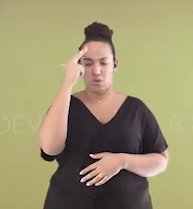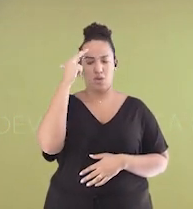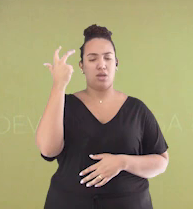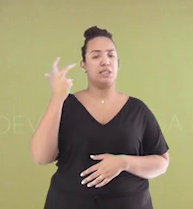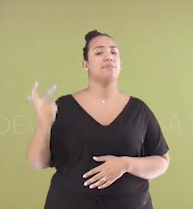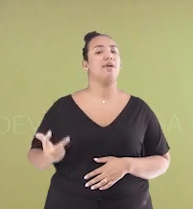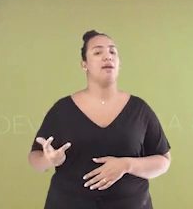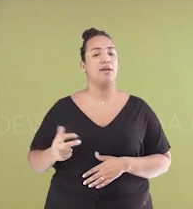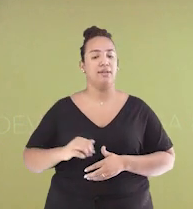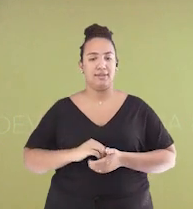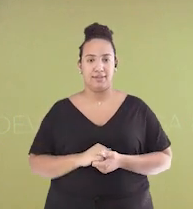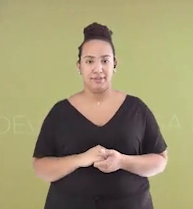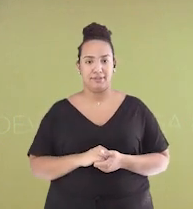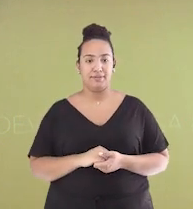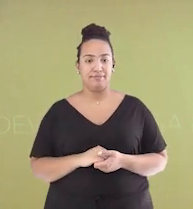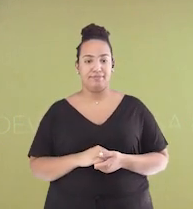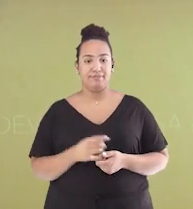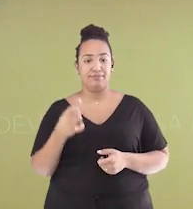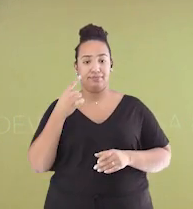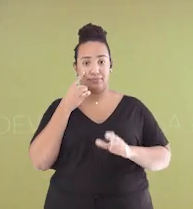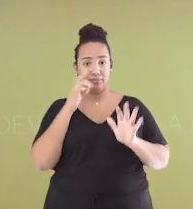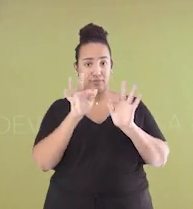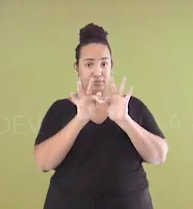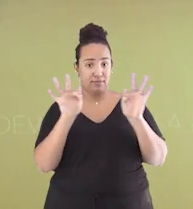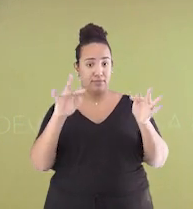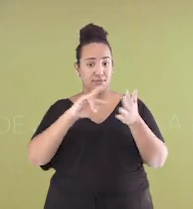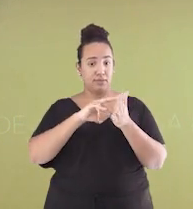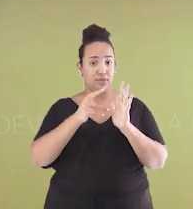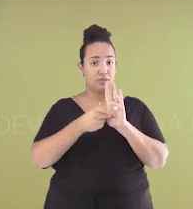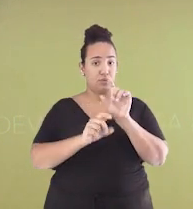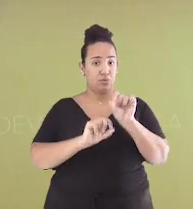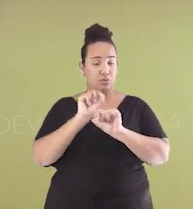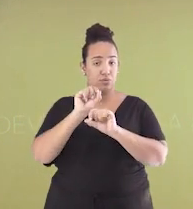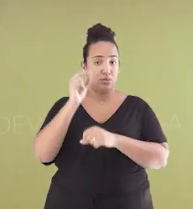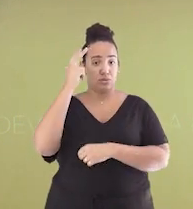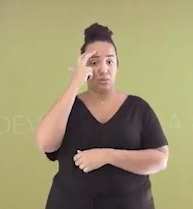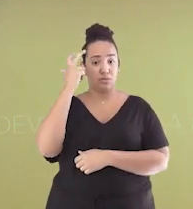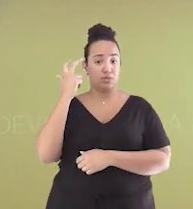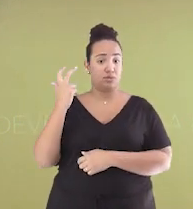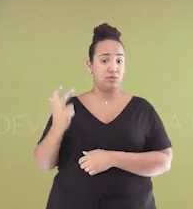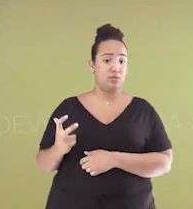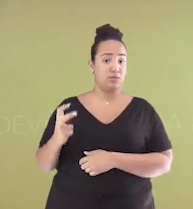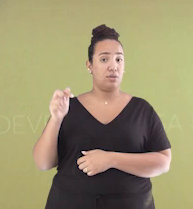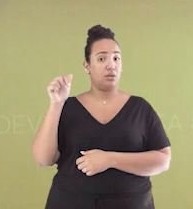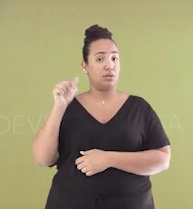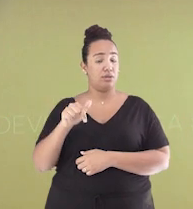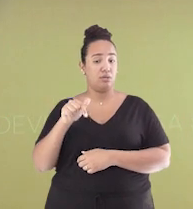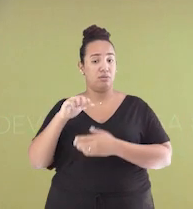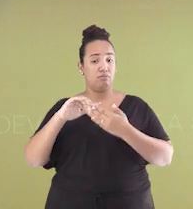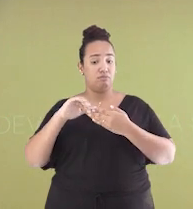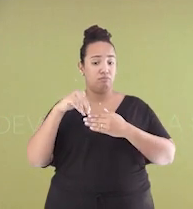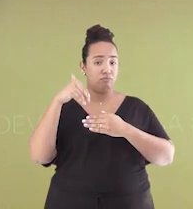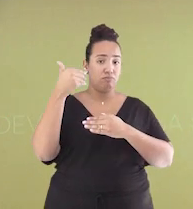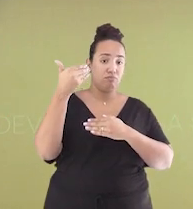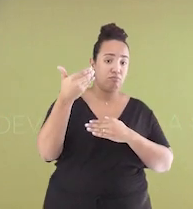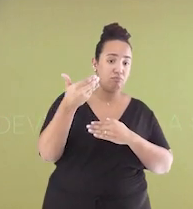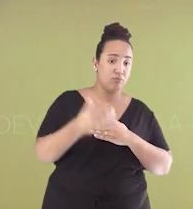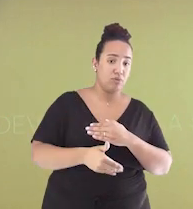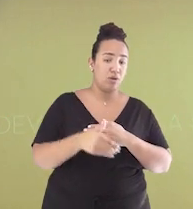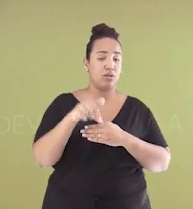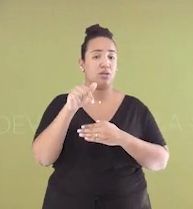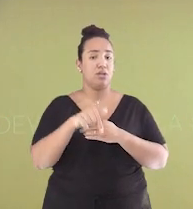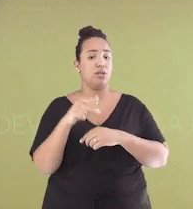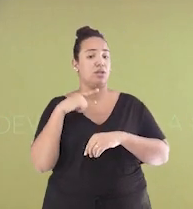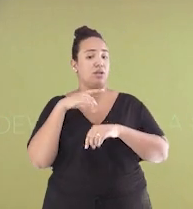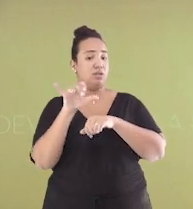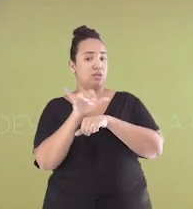que age com esperteza. O trecho quis dizer, os espertos é que eram um precipício, jogando com pau de